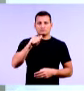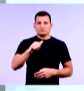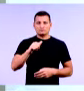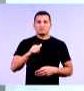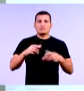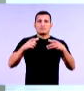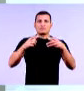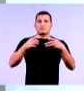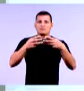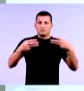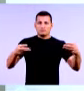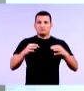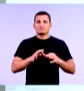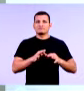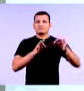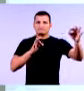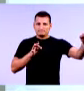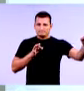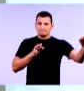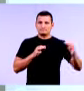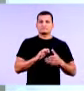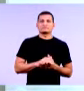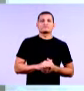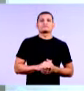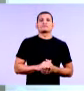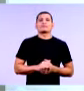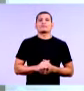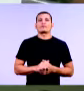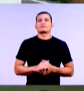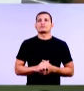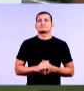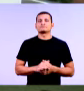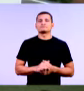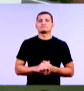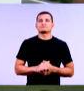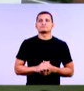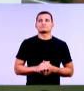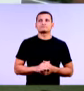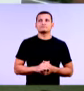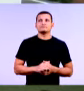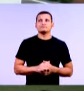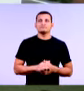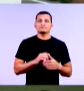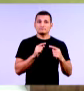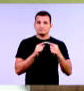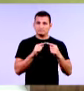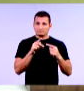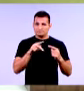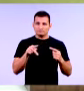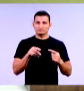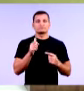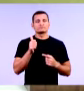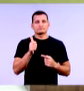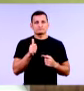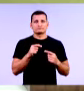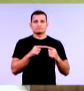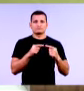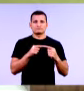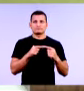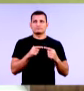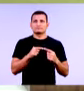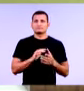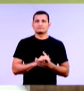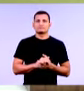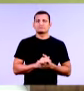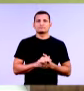rede metropolitana novamente e uma rede local. Nós podemos, concorda, professor? Concordo plenamente. Nós podemos, inclusive, tomar o caso, quando você